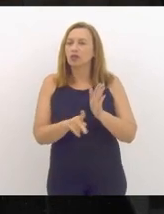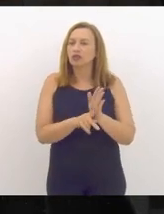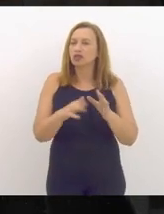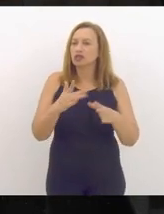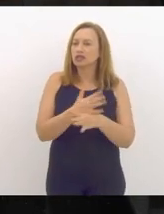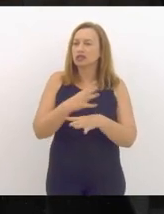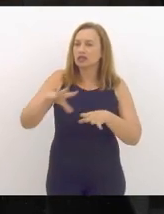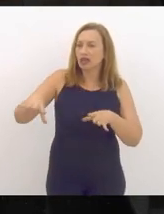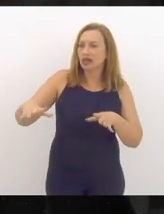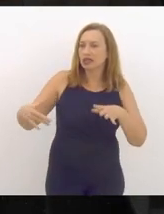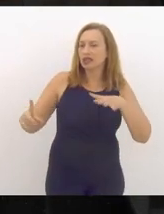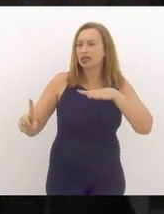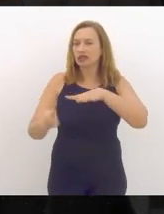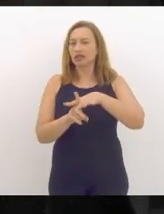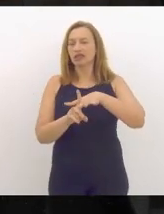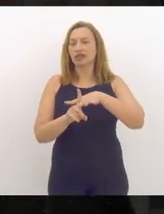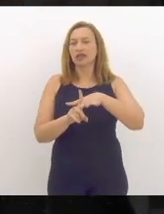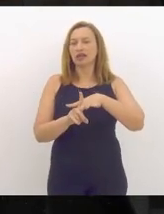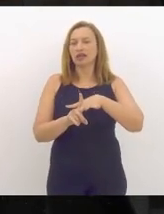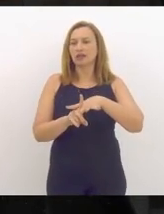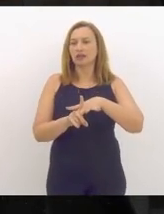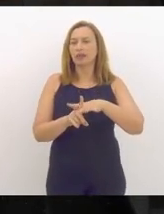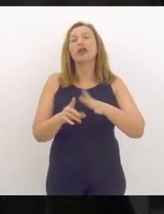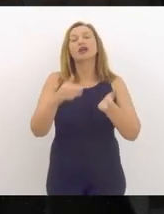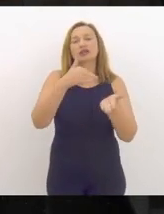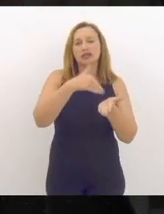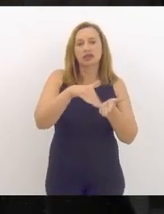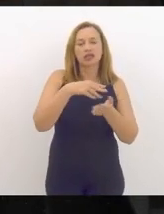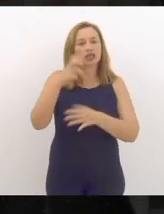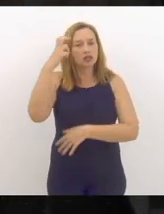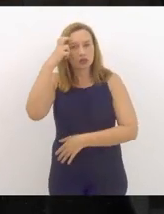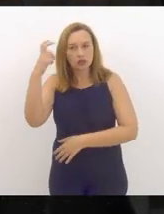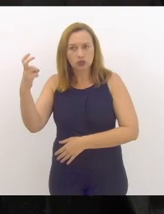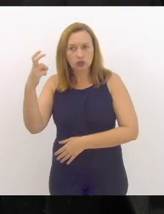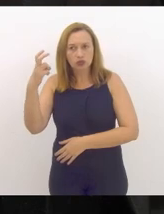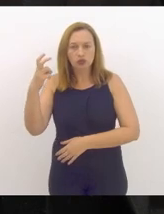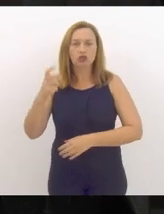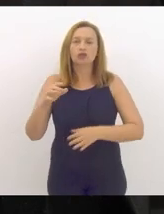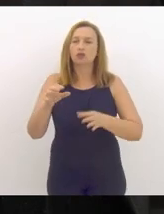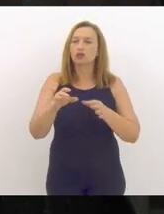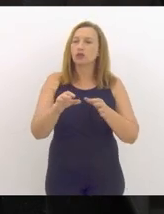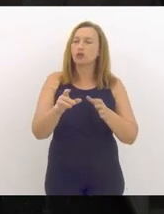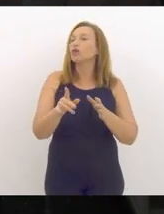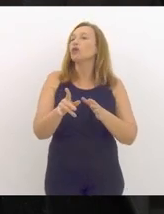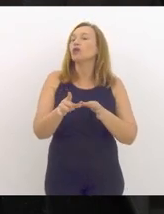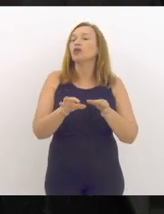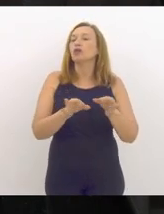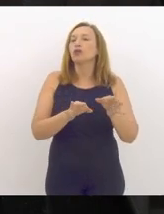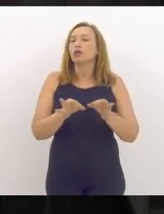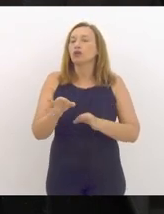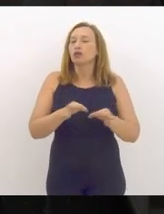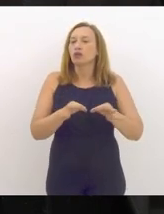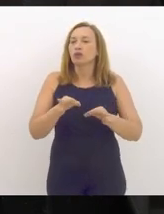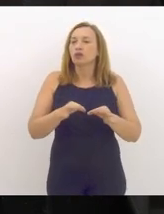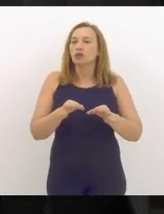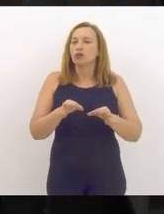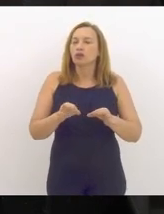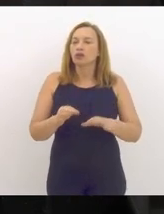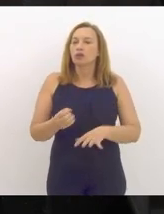Cidade Integrada, com a Secretaria de Cultura, o projeto Promoção e